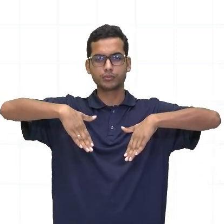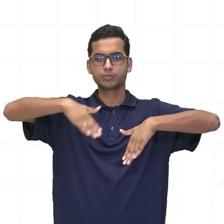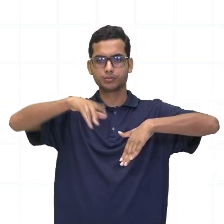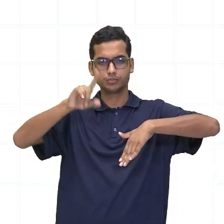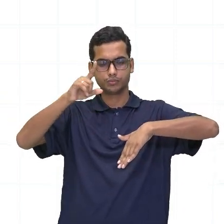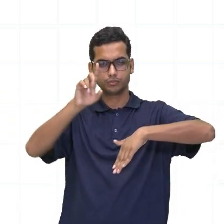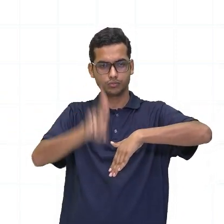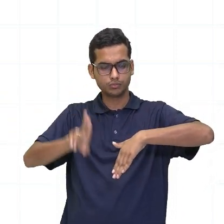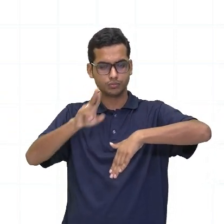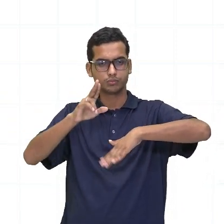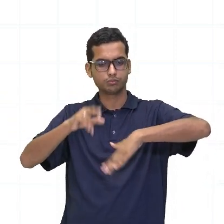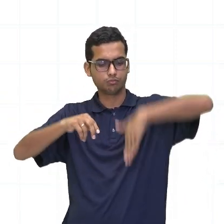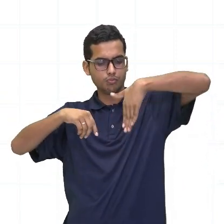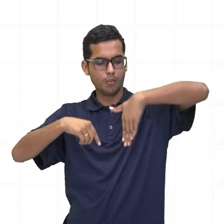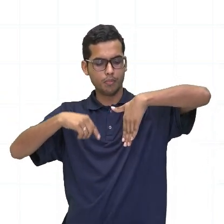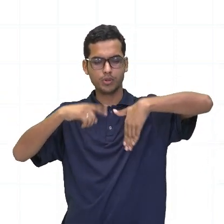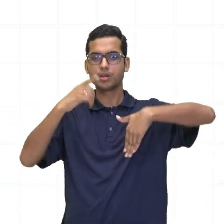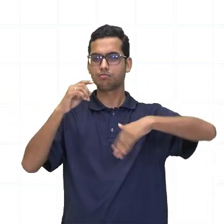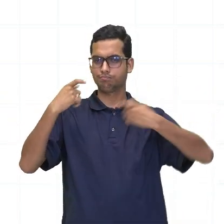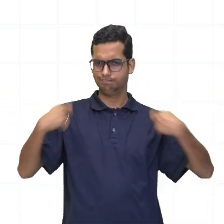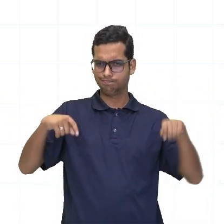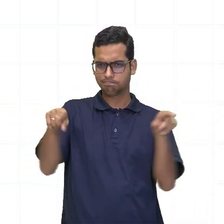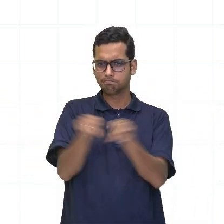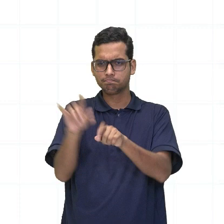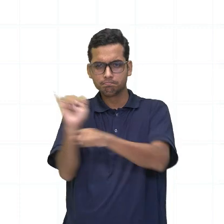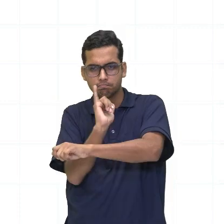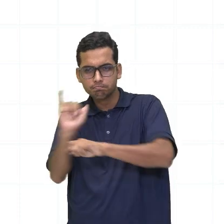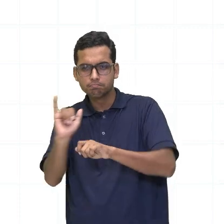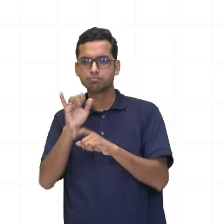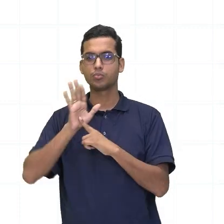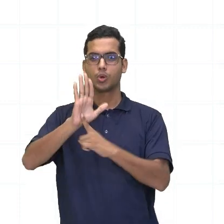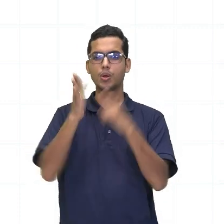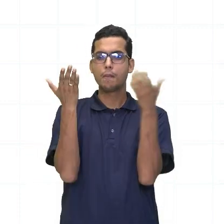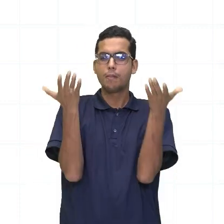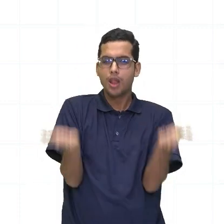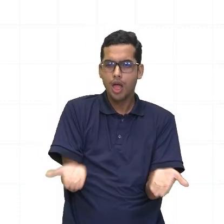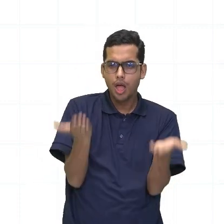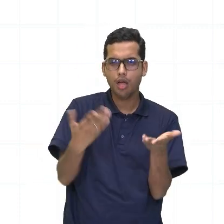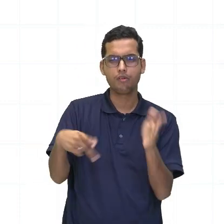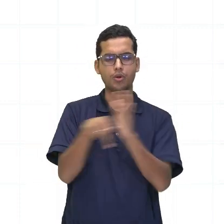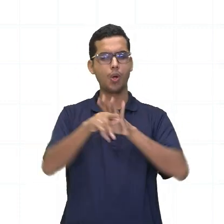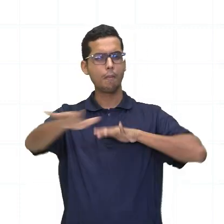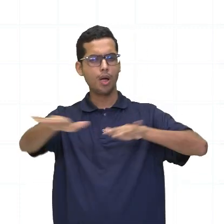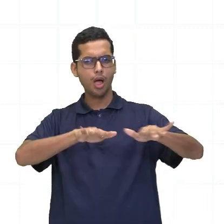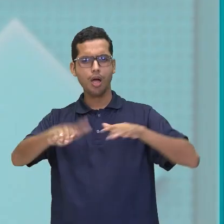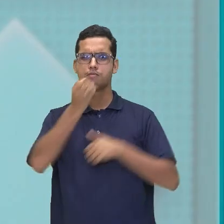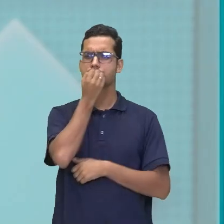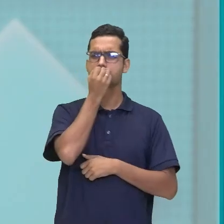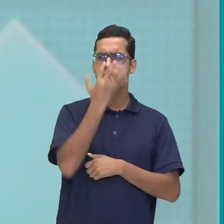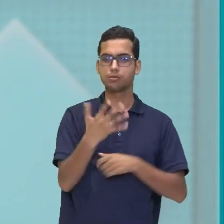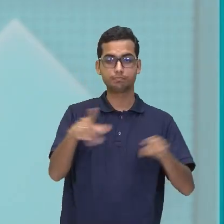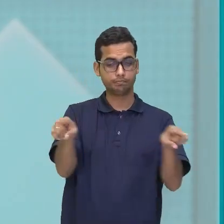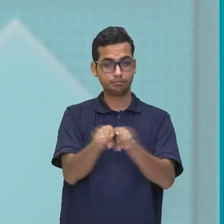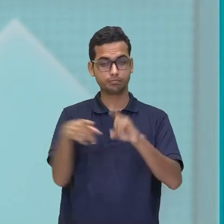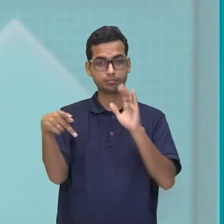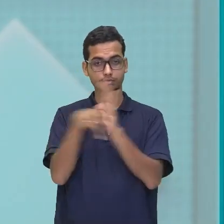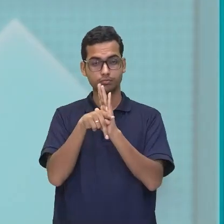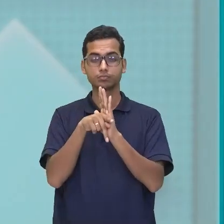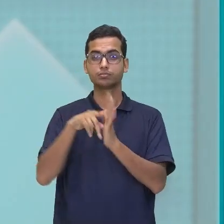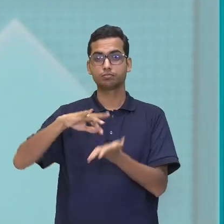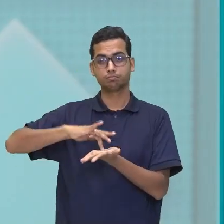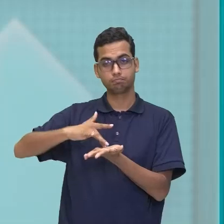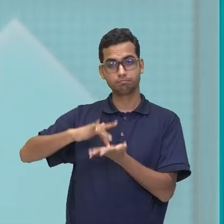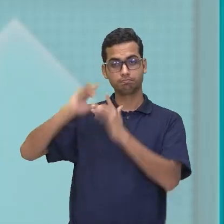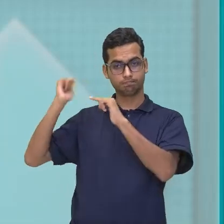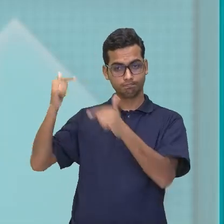precisa de muita técnica, precisa de mostrar leveza nos movimentos, certo? Então, o balé clássico, ele tem